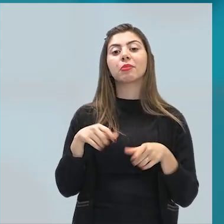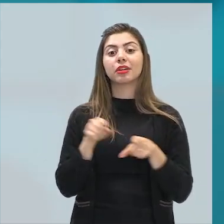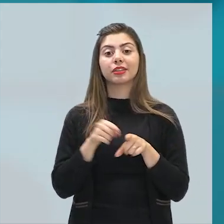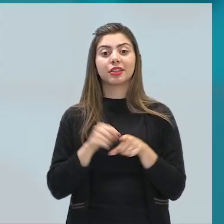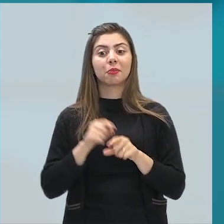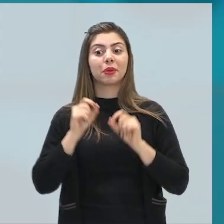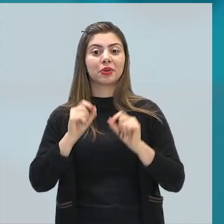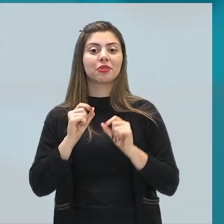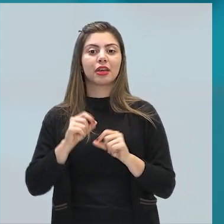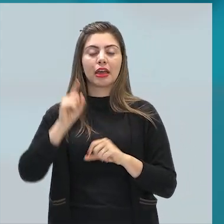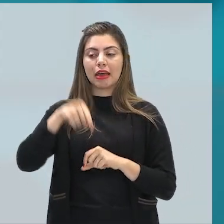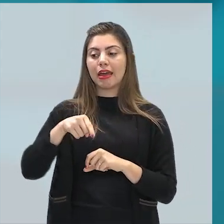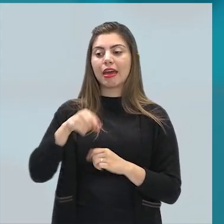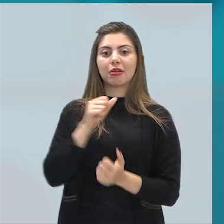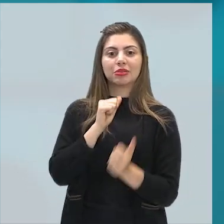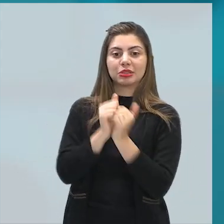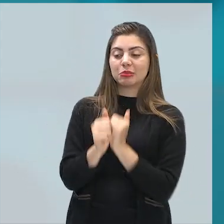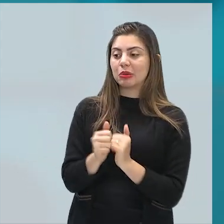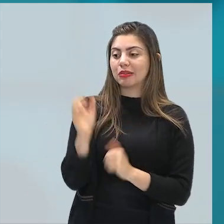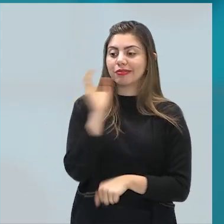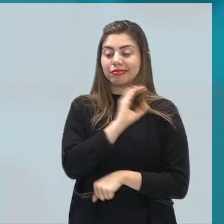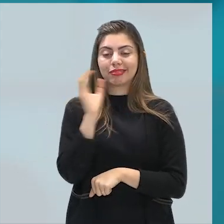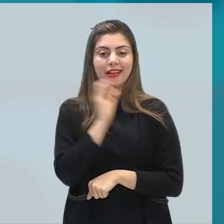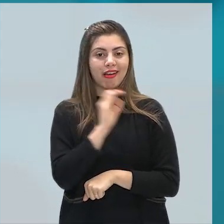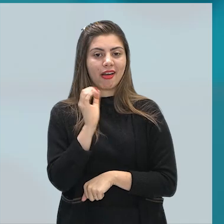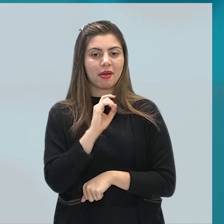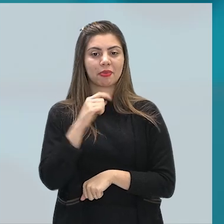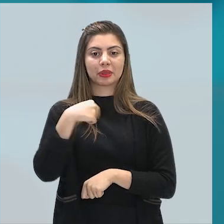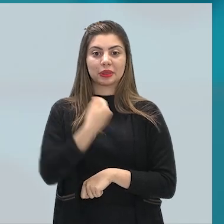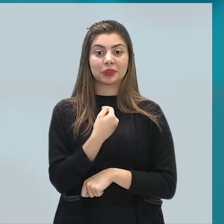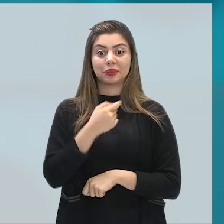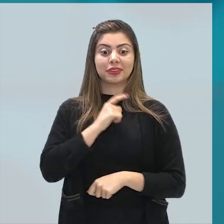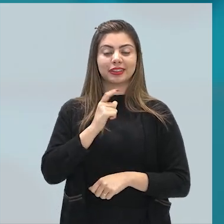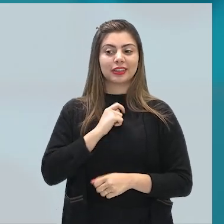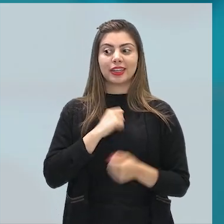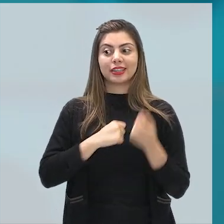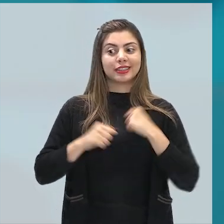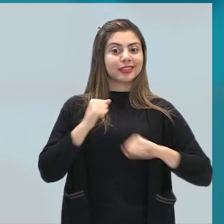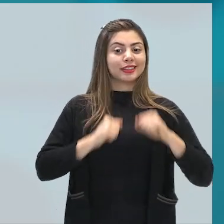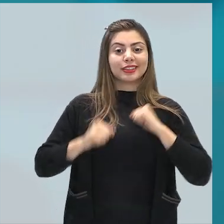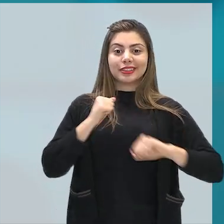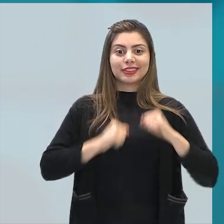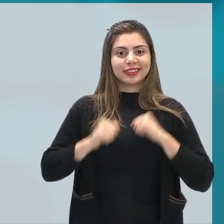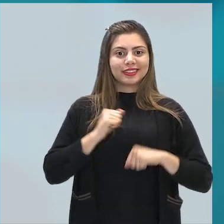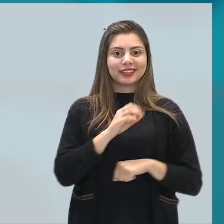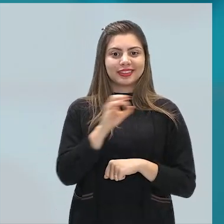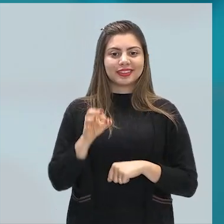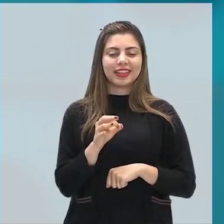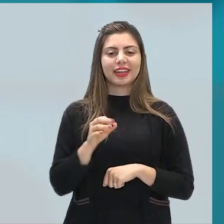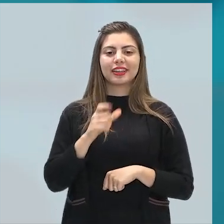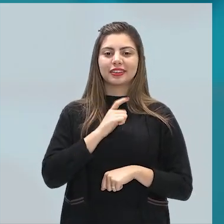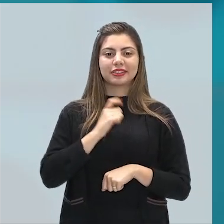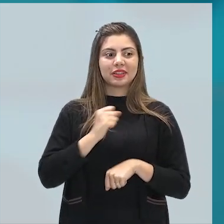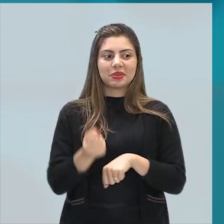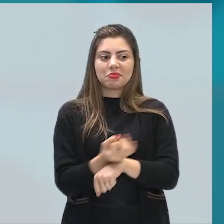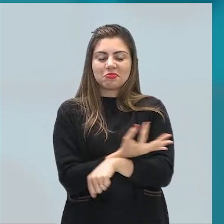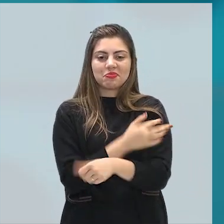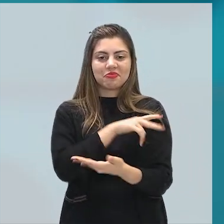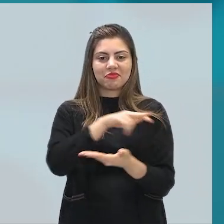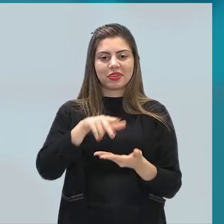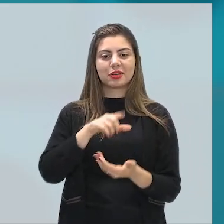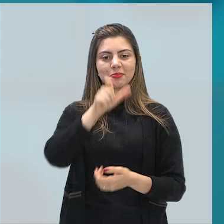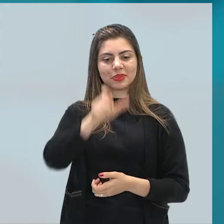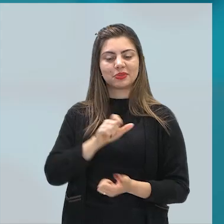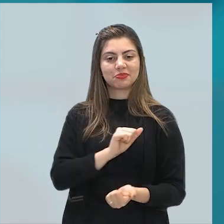tem aquela aí que, com certeza, causa aí grande adrenalina, né? Traz aí grandes emoções para quem